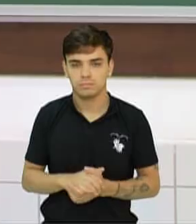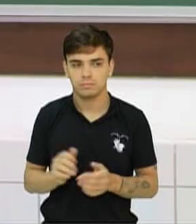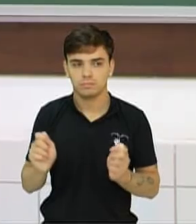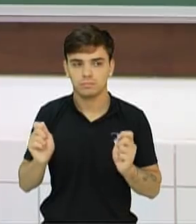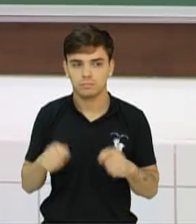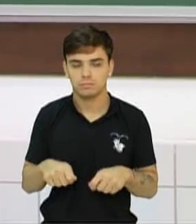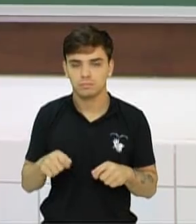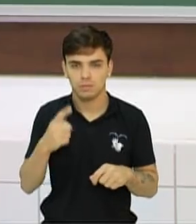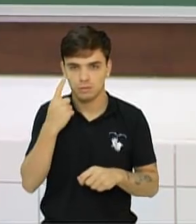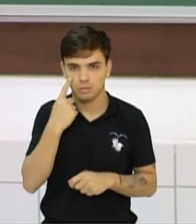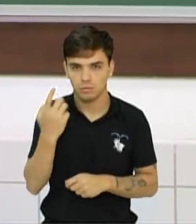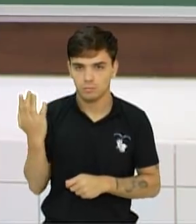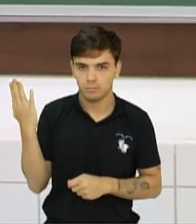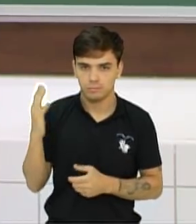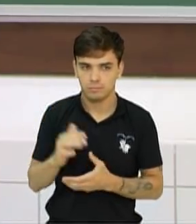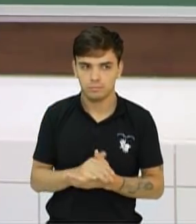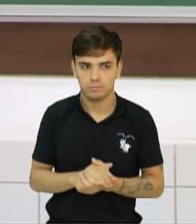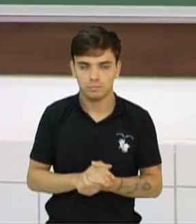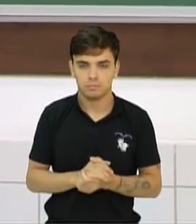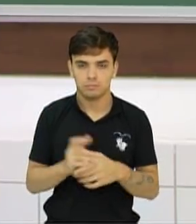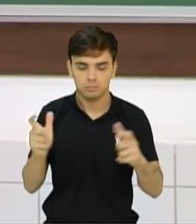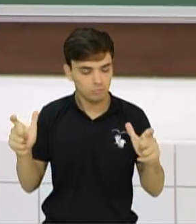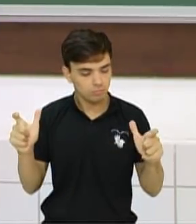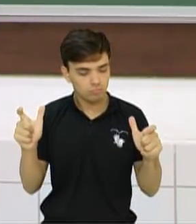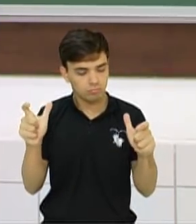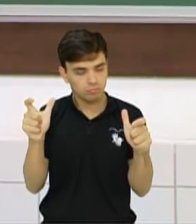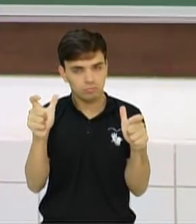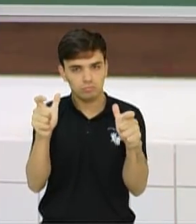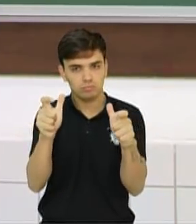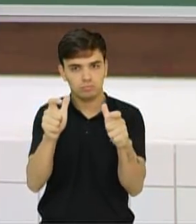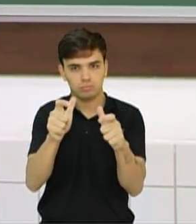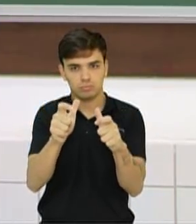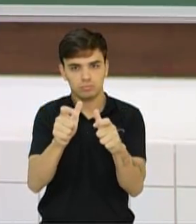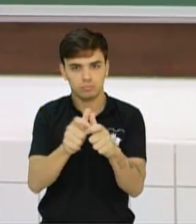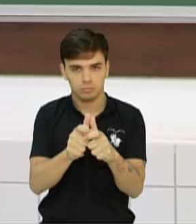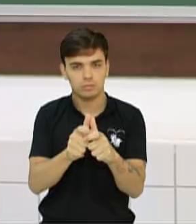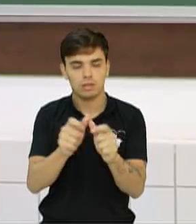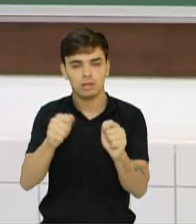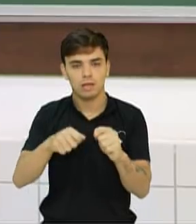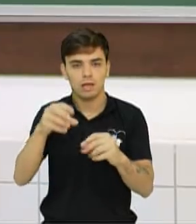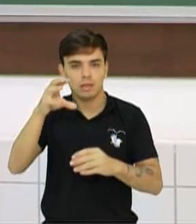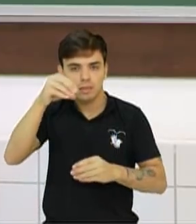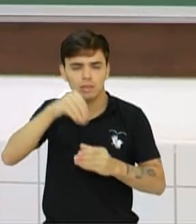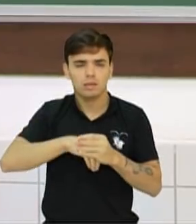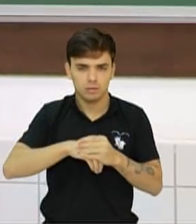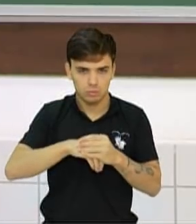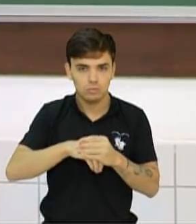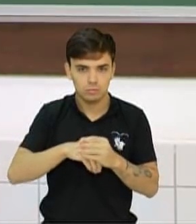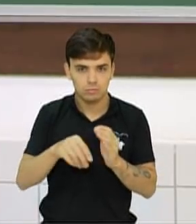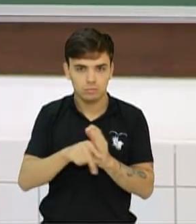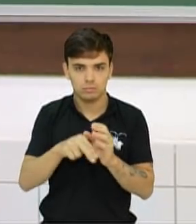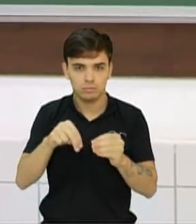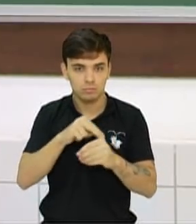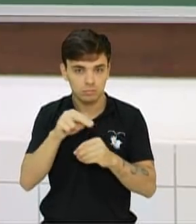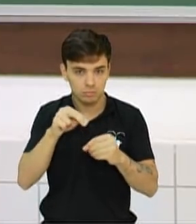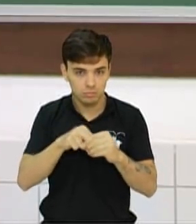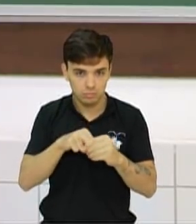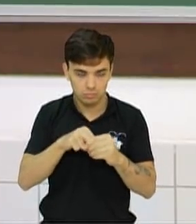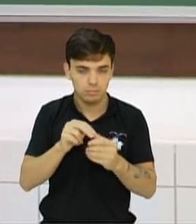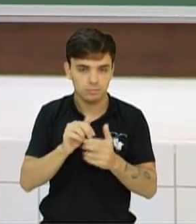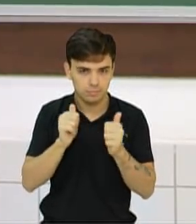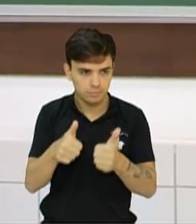possa ser reduzido de tamanho para que possa caber dentro do